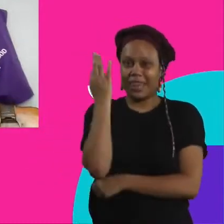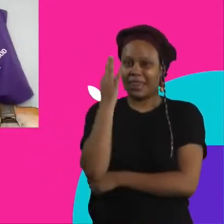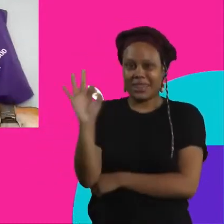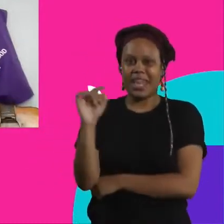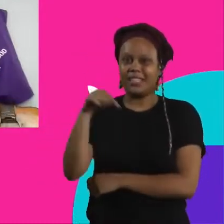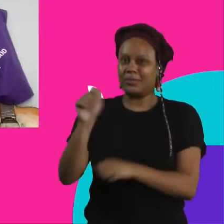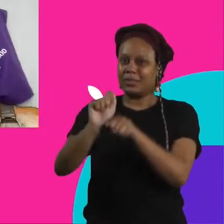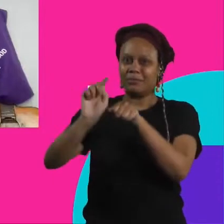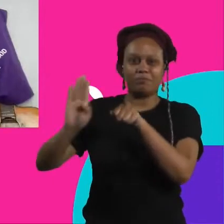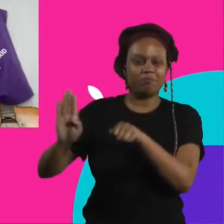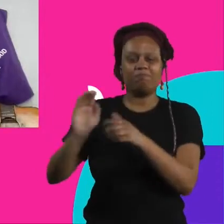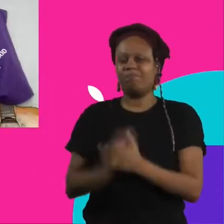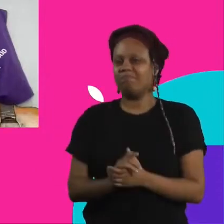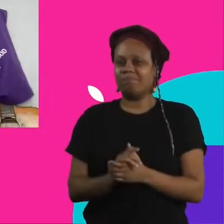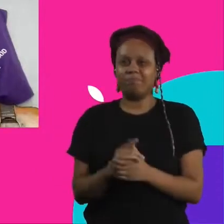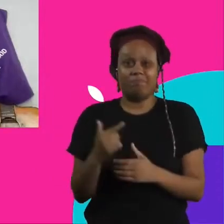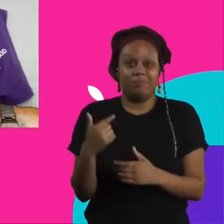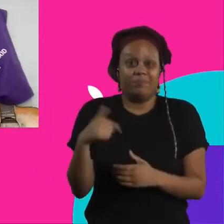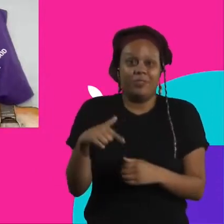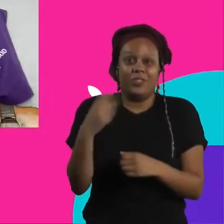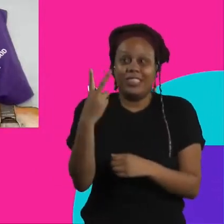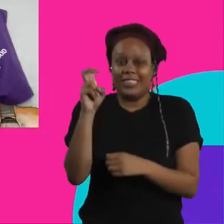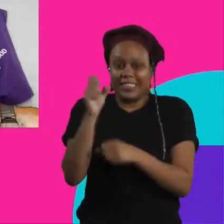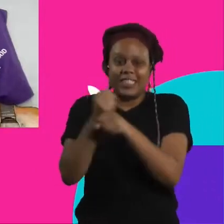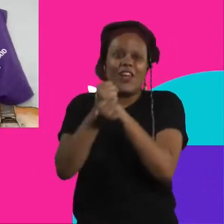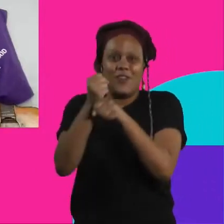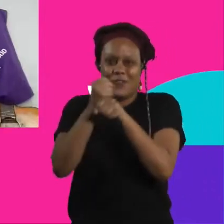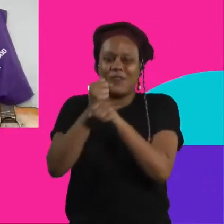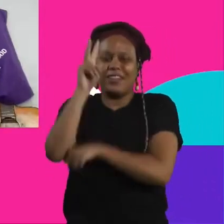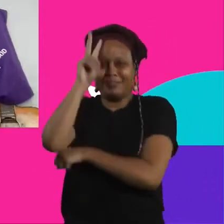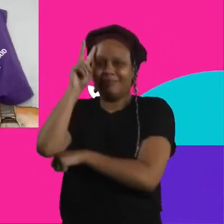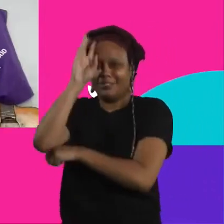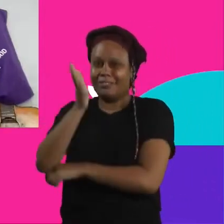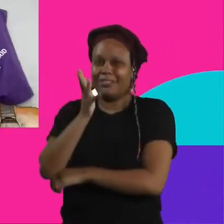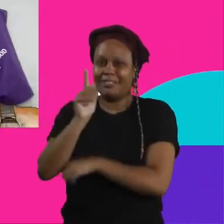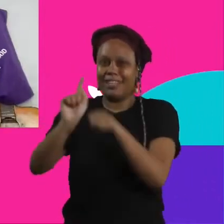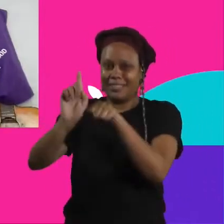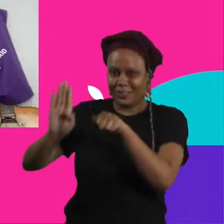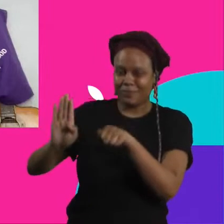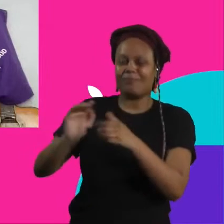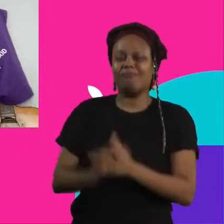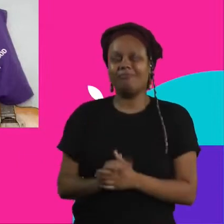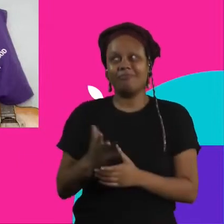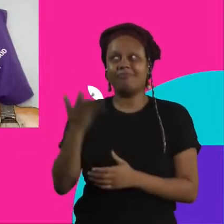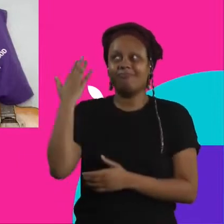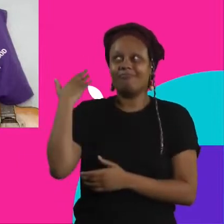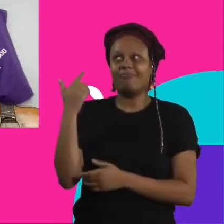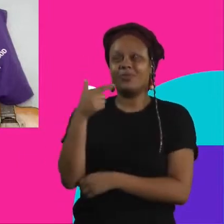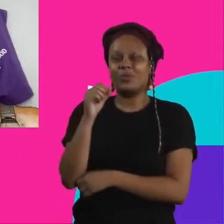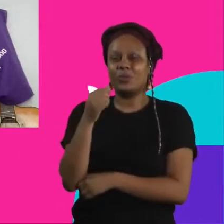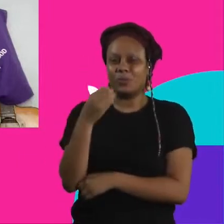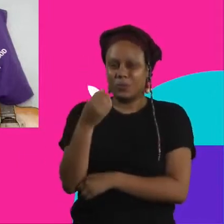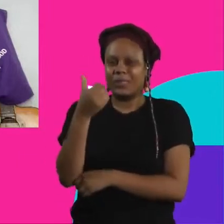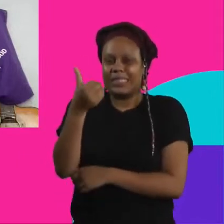Social Good Brasil. E hoje completando 5 anos de história com o SGB. Então, desde 2006, atuando como